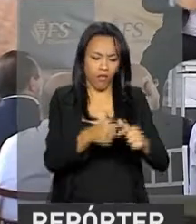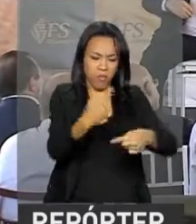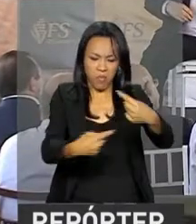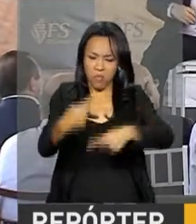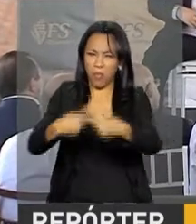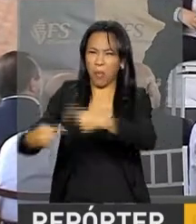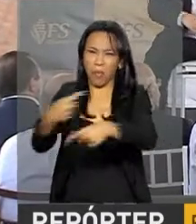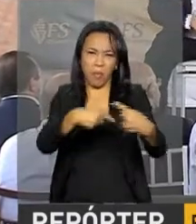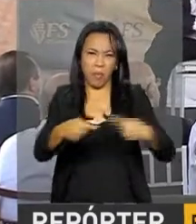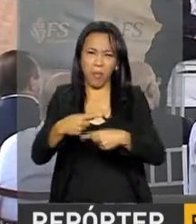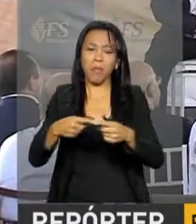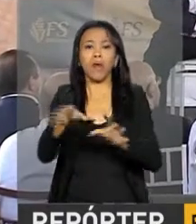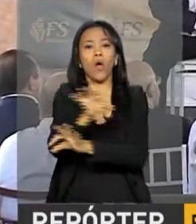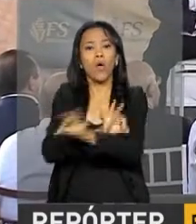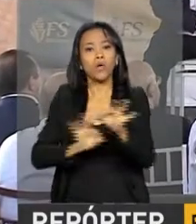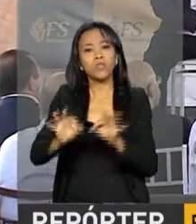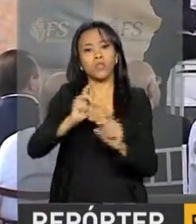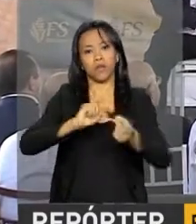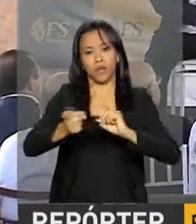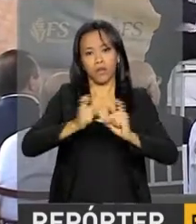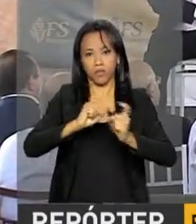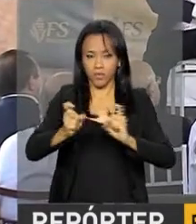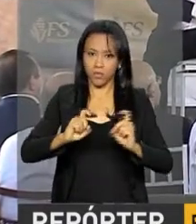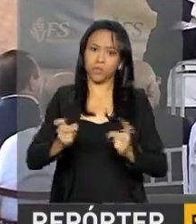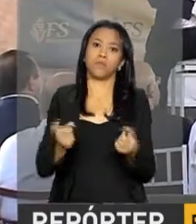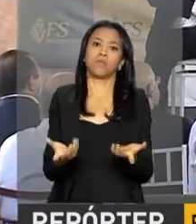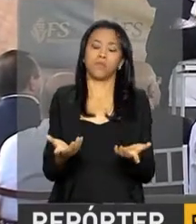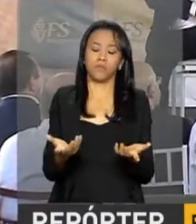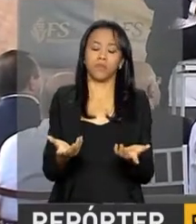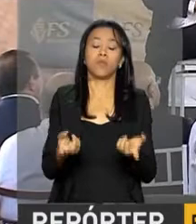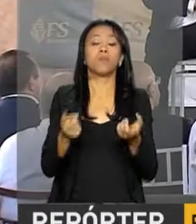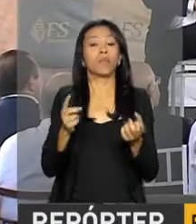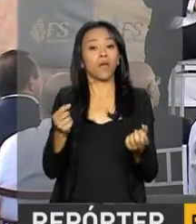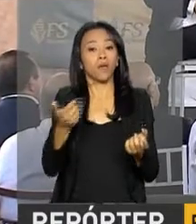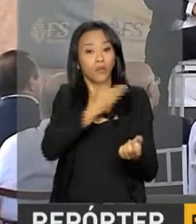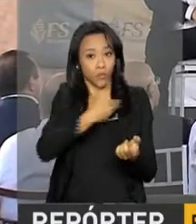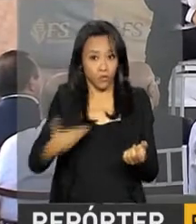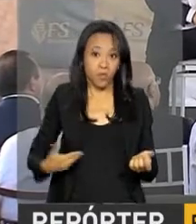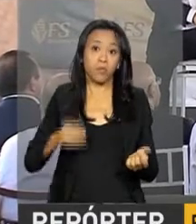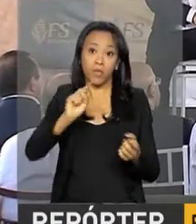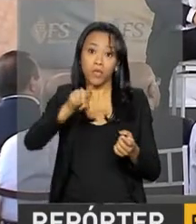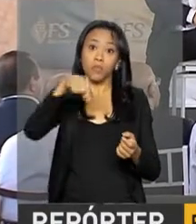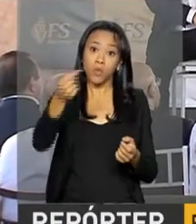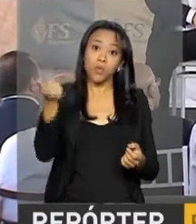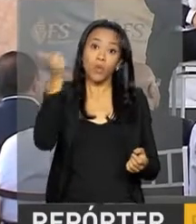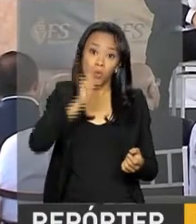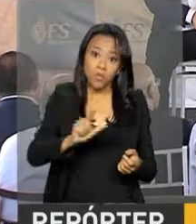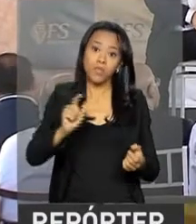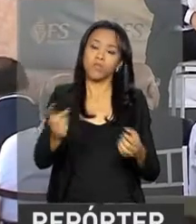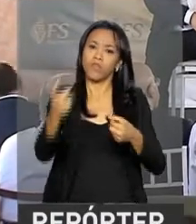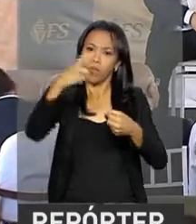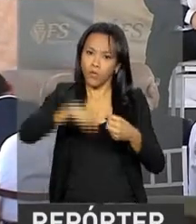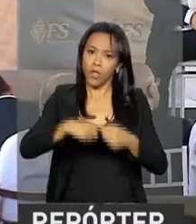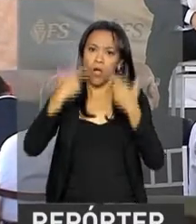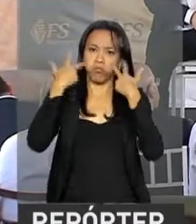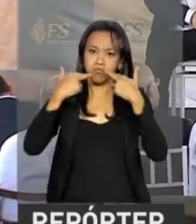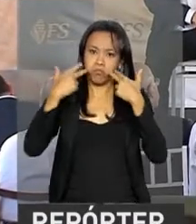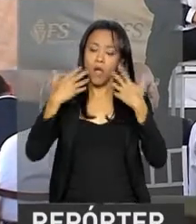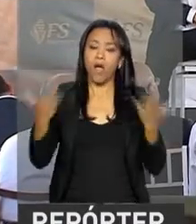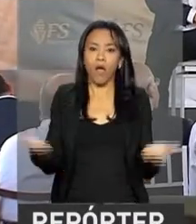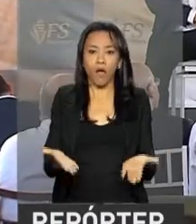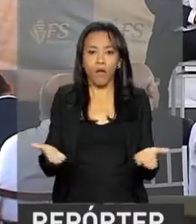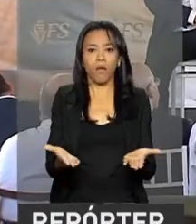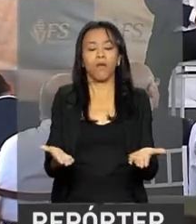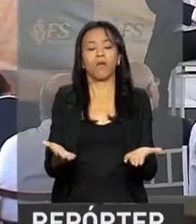a casa, para poder dar o mínimo de condição para que tudo isso pudesse voltar a acontecer, mas nesse momento, o